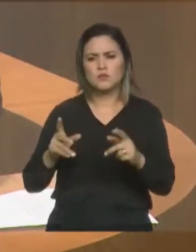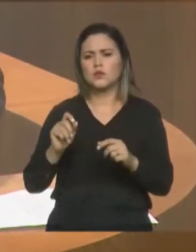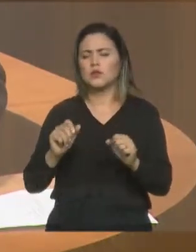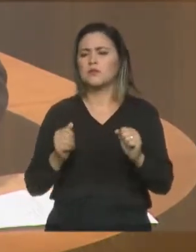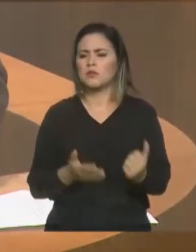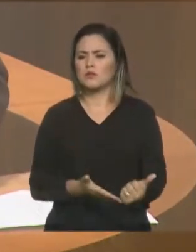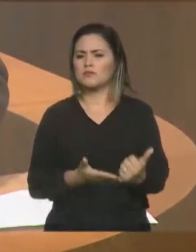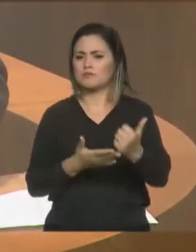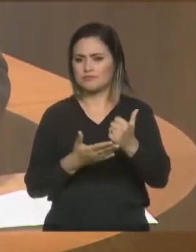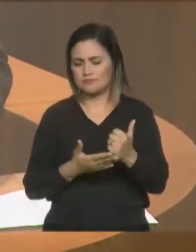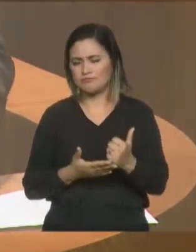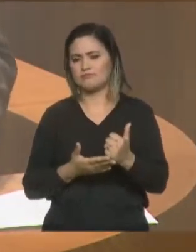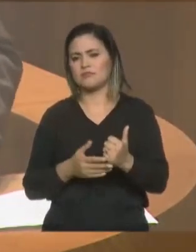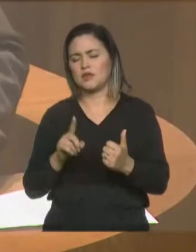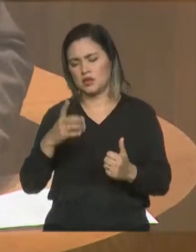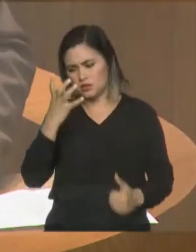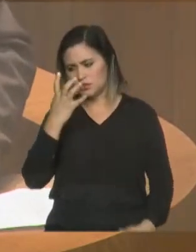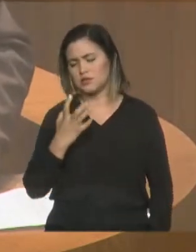séria.